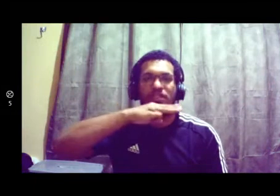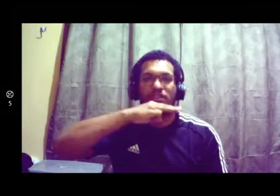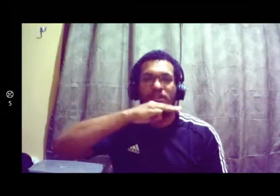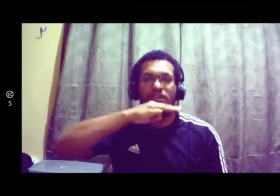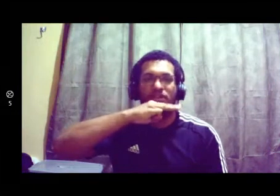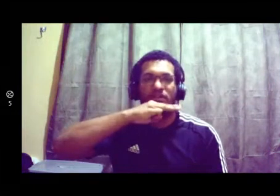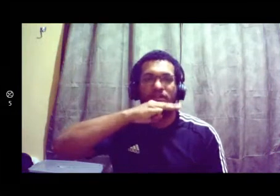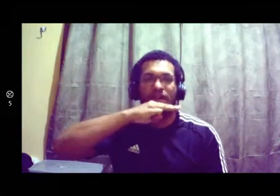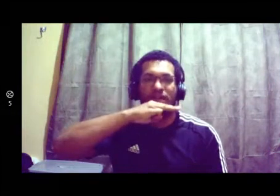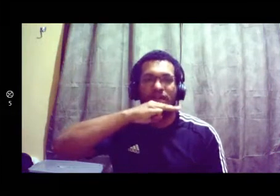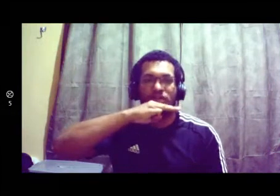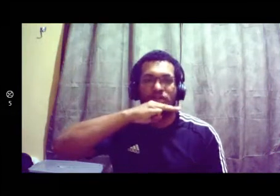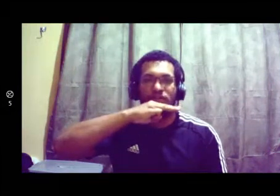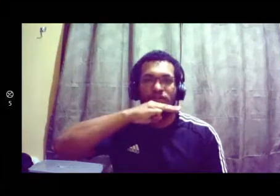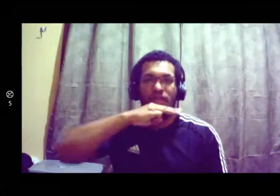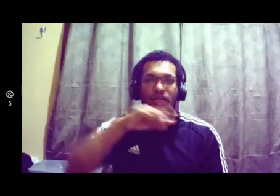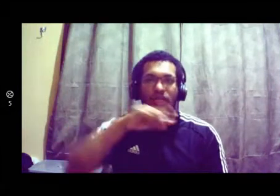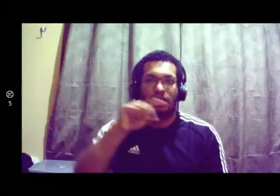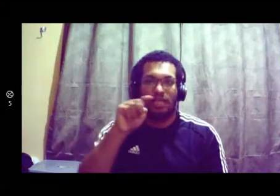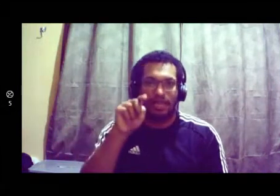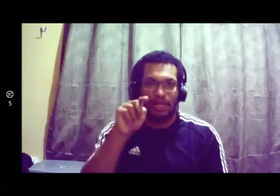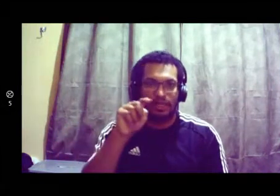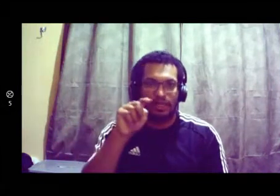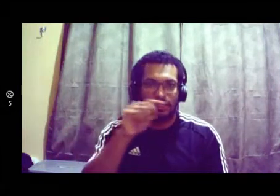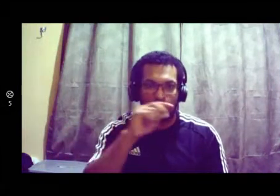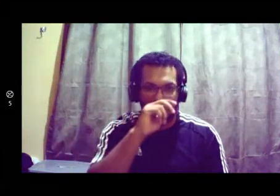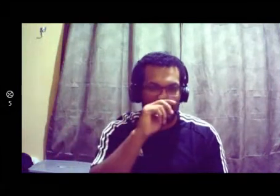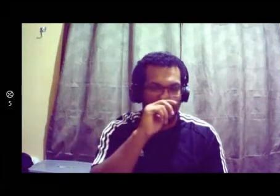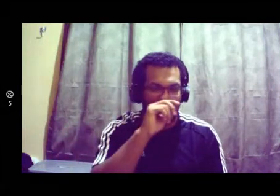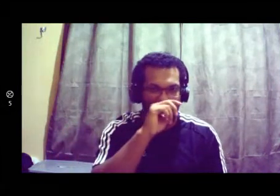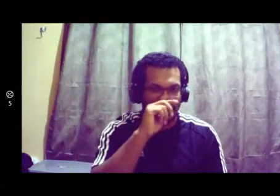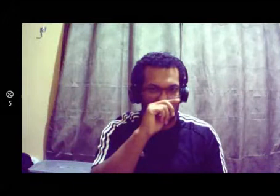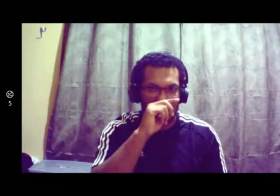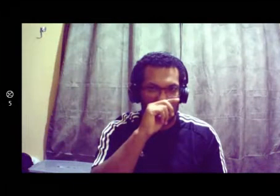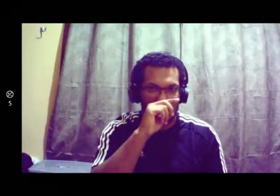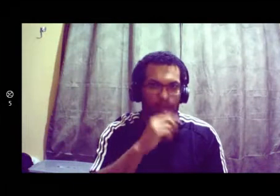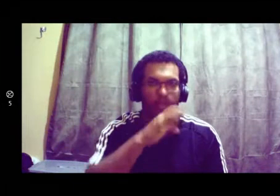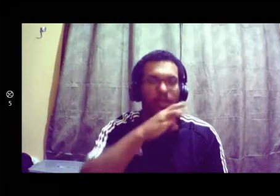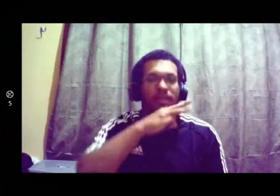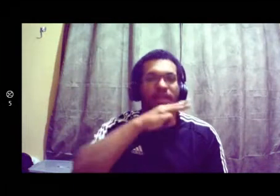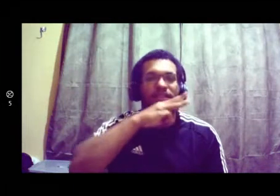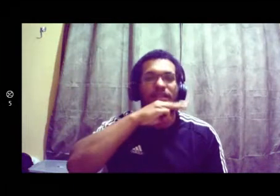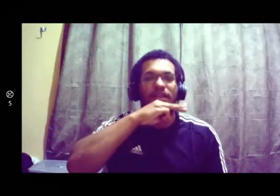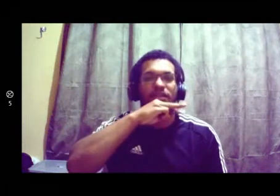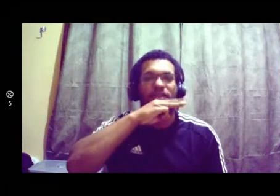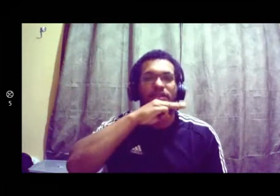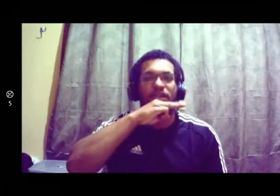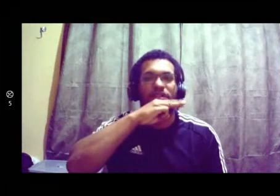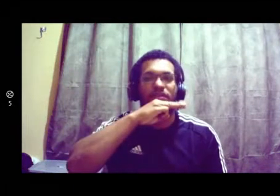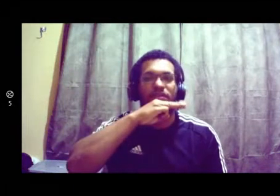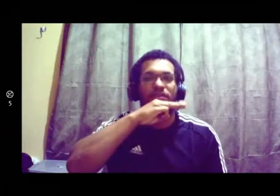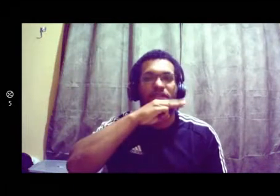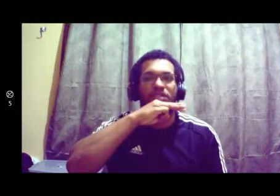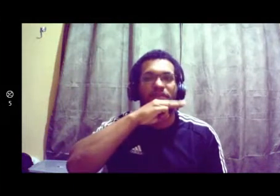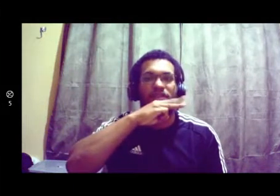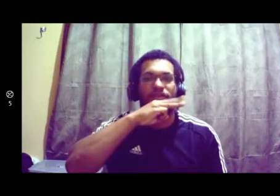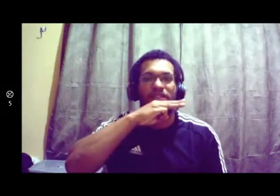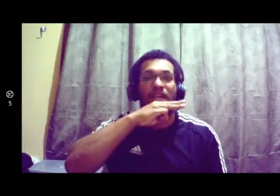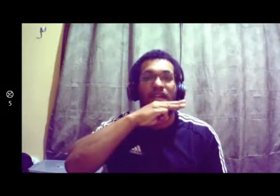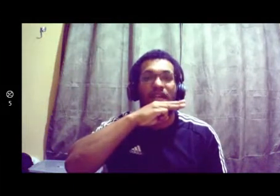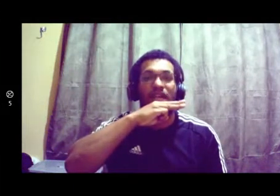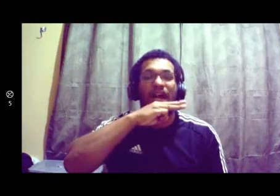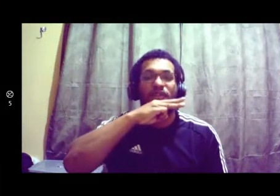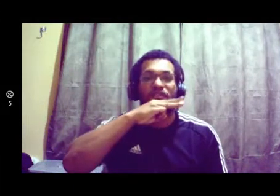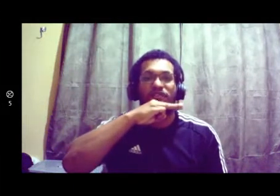aqui e faz assim, ó. Março. Que nem tá nesse slidezinho aí. Ele tá assim, né? Mês de março. Faz